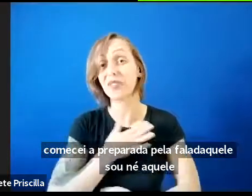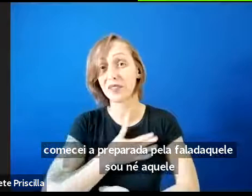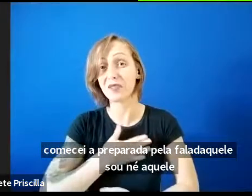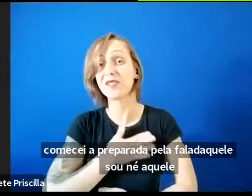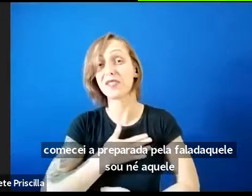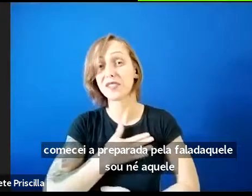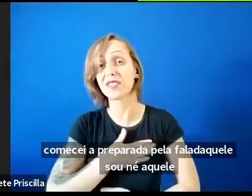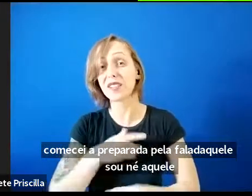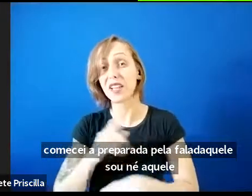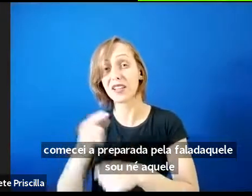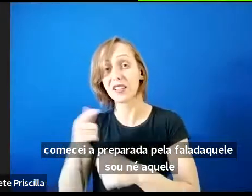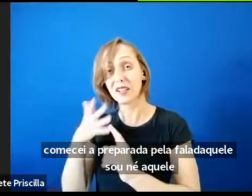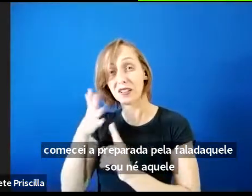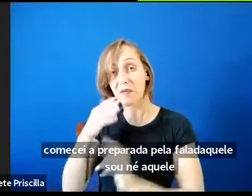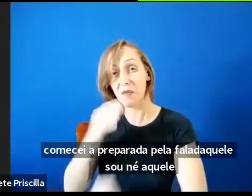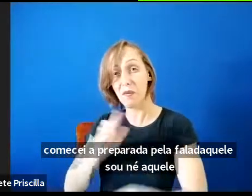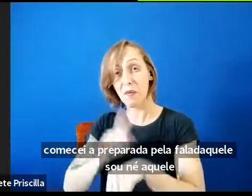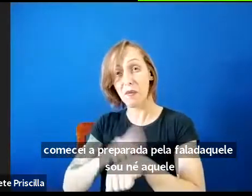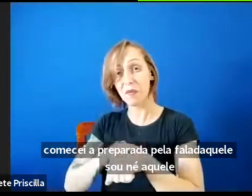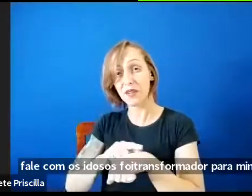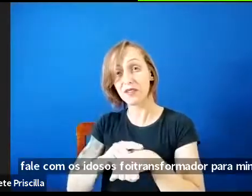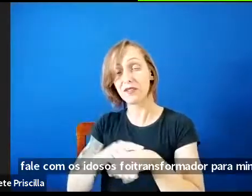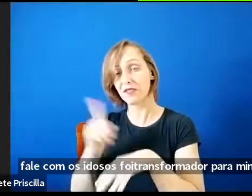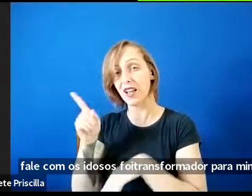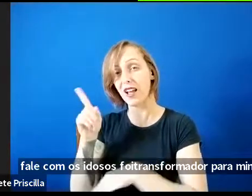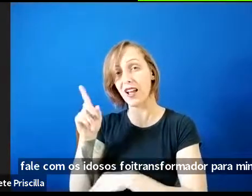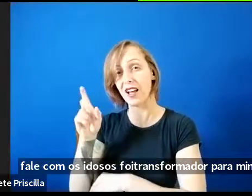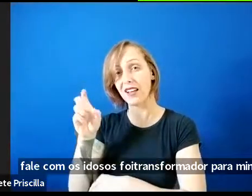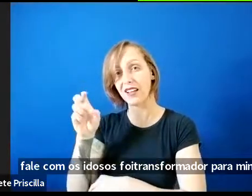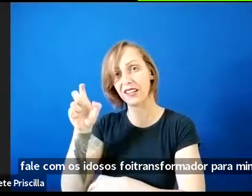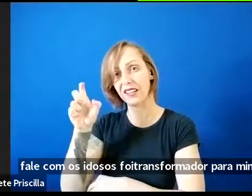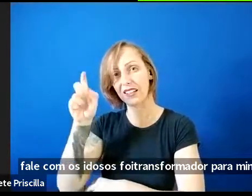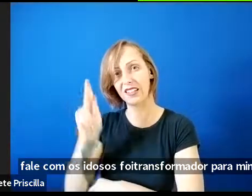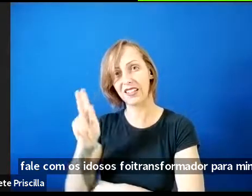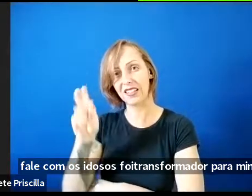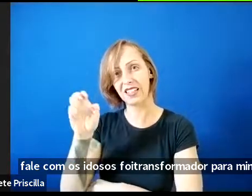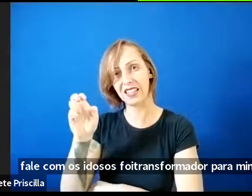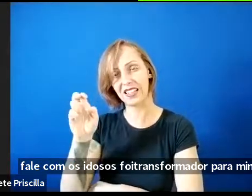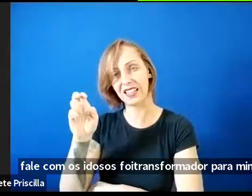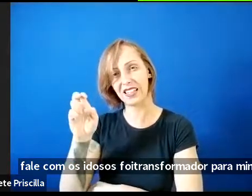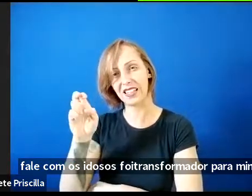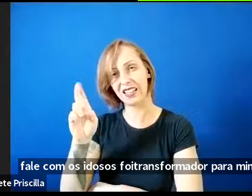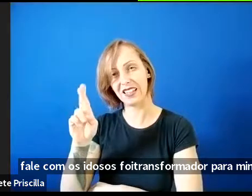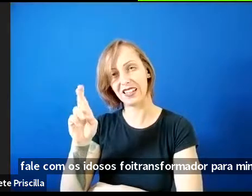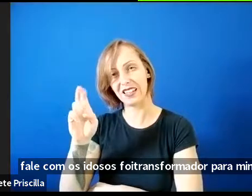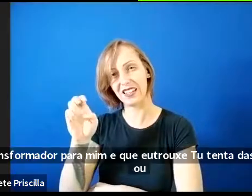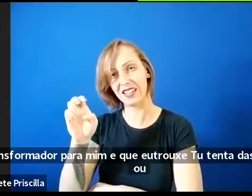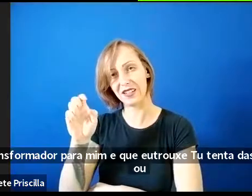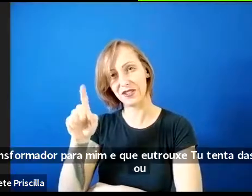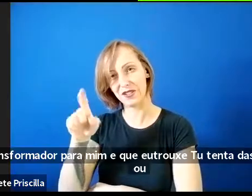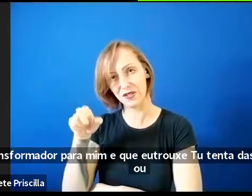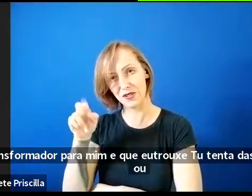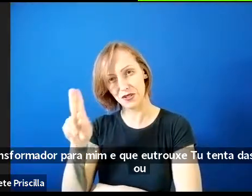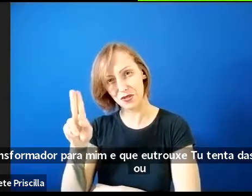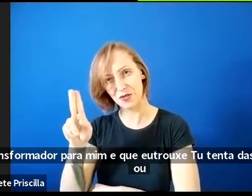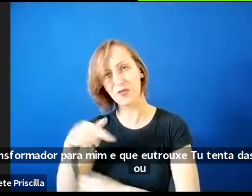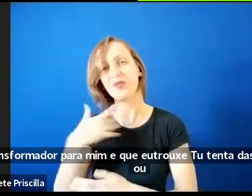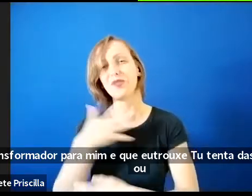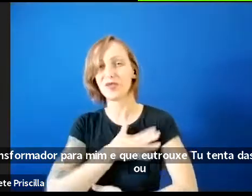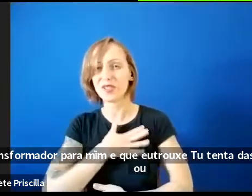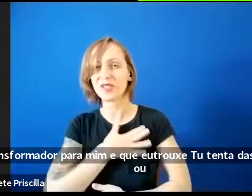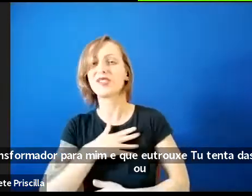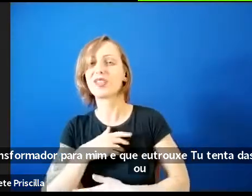para mim, de que eu trouxe isso para o Quinta das Plantas, com toda a força, com toda a veemência, né,